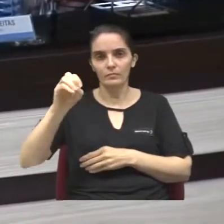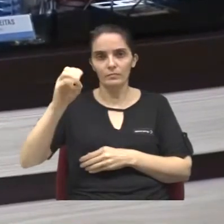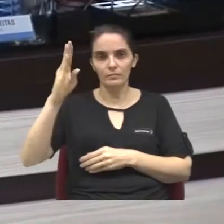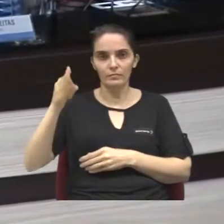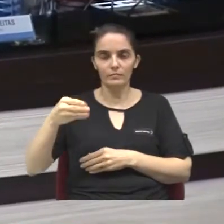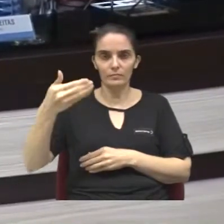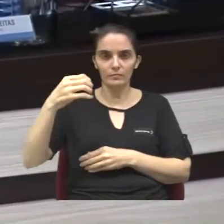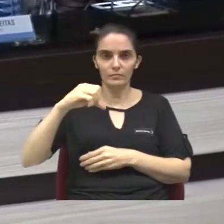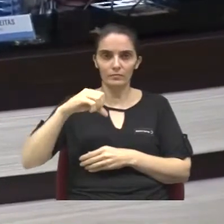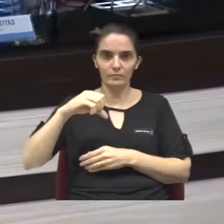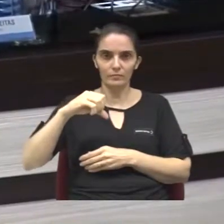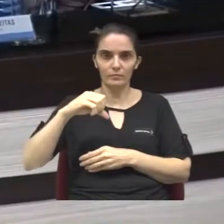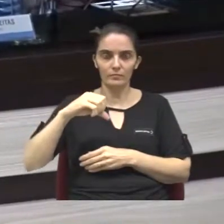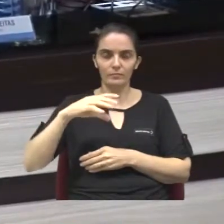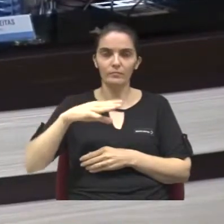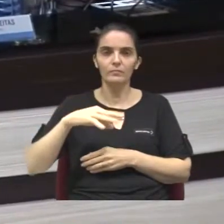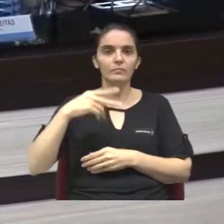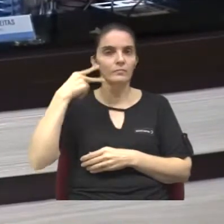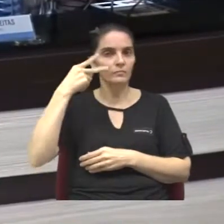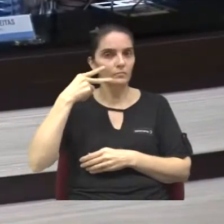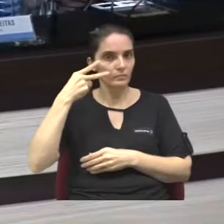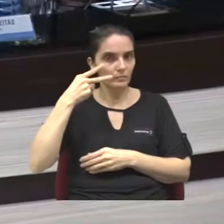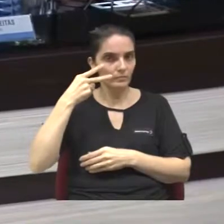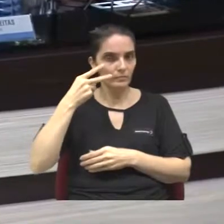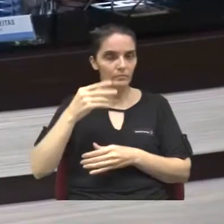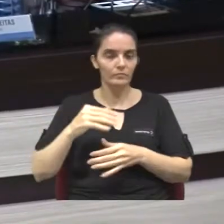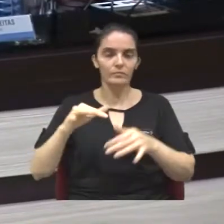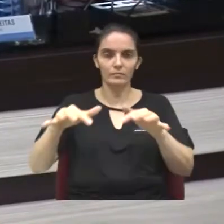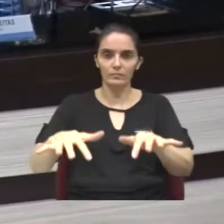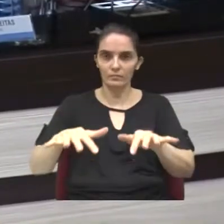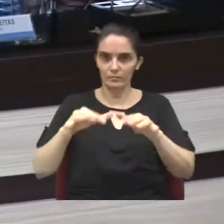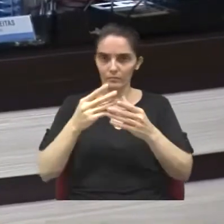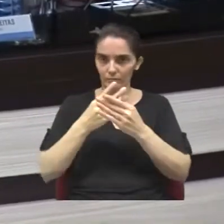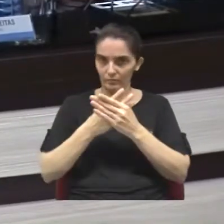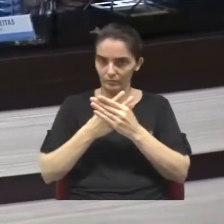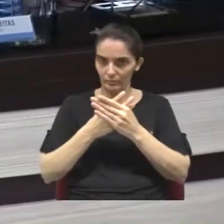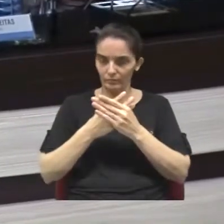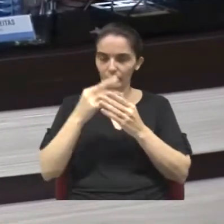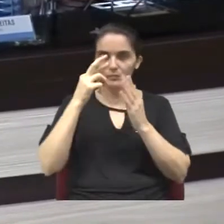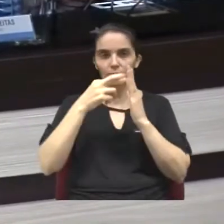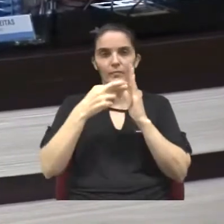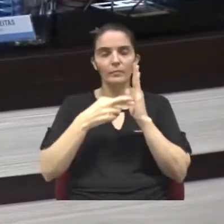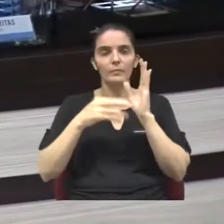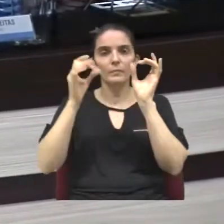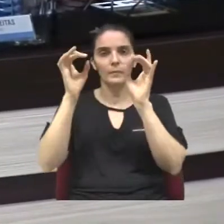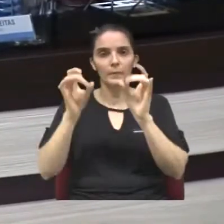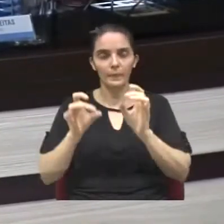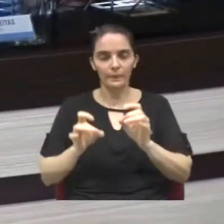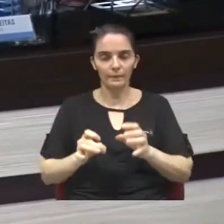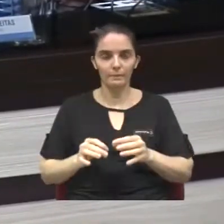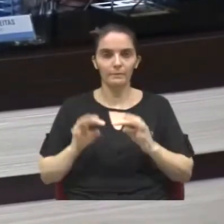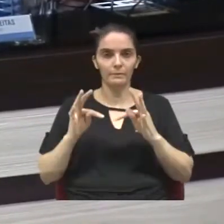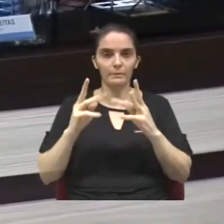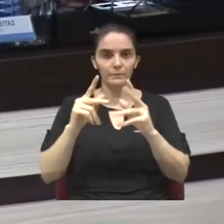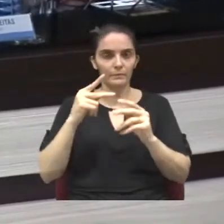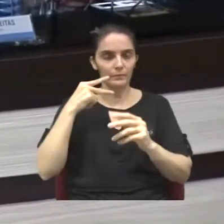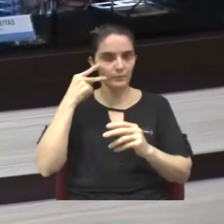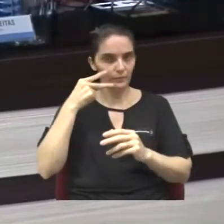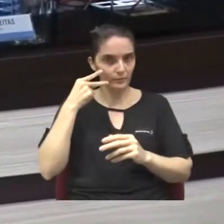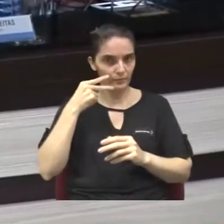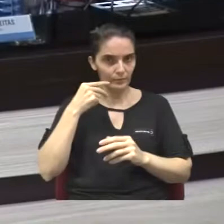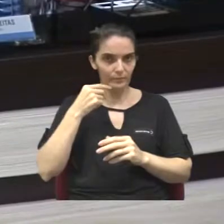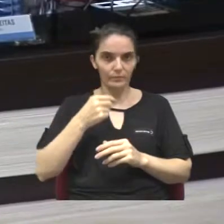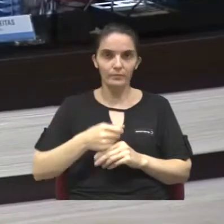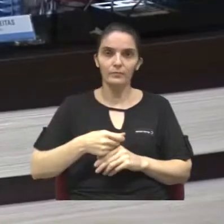1850/2019. Excelentíssimos senhores vereadores da Câmara Municipal de Limeira, relatório especial. Nobres colegas, no uso e desempenho de